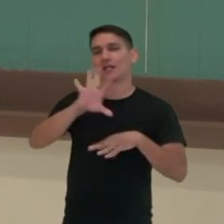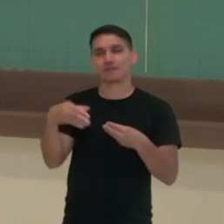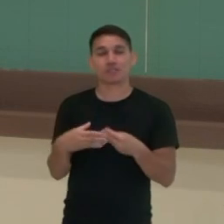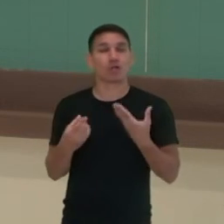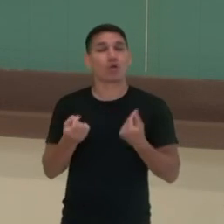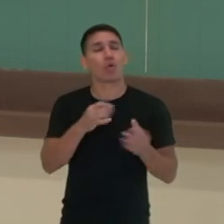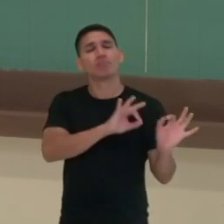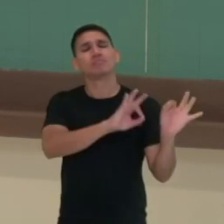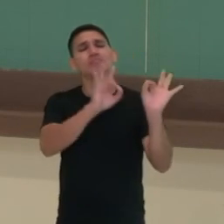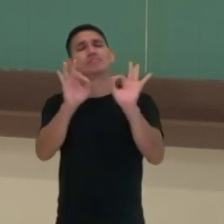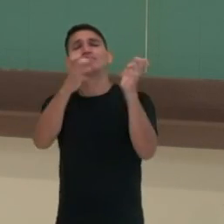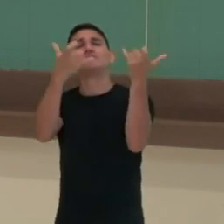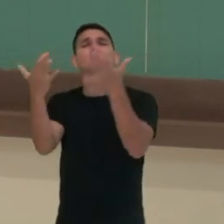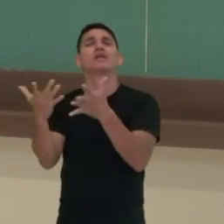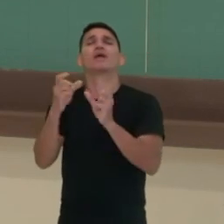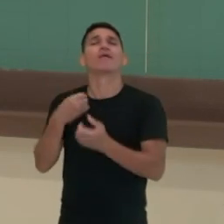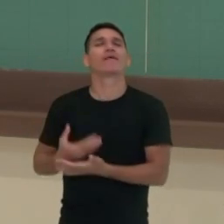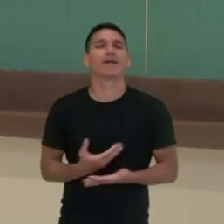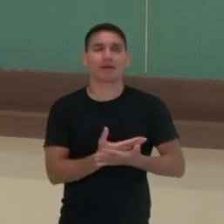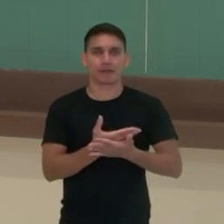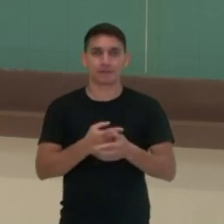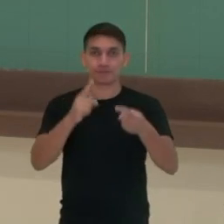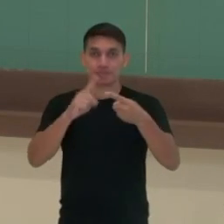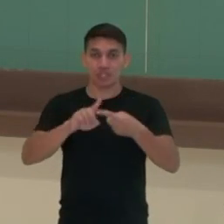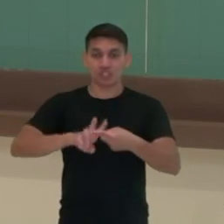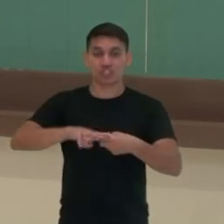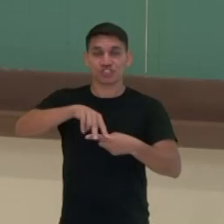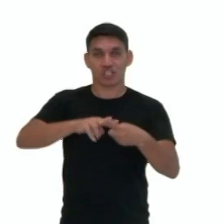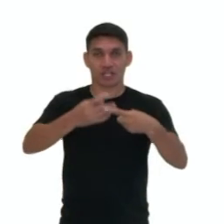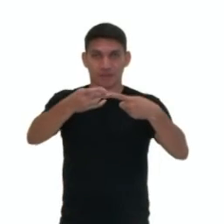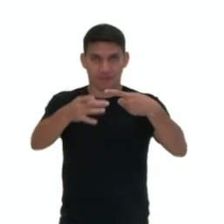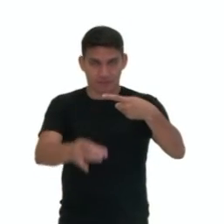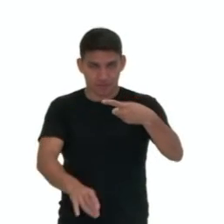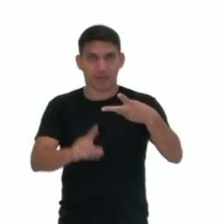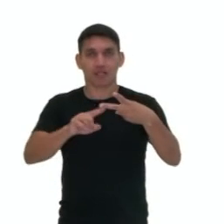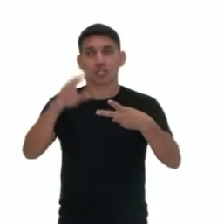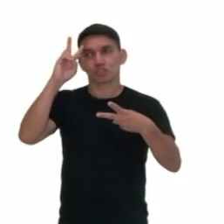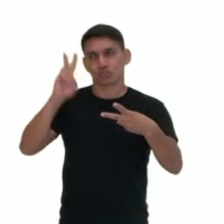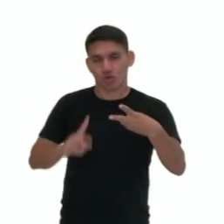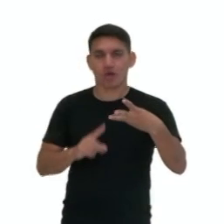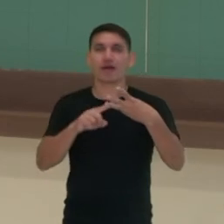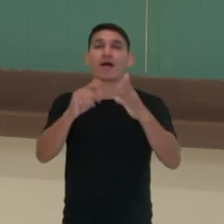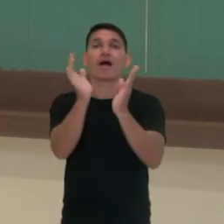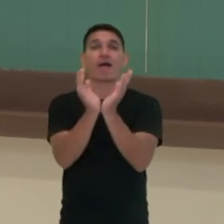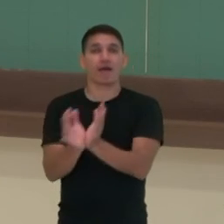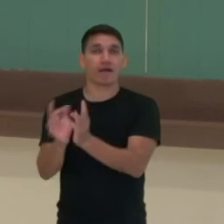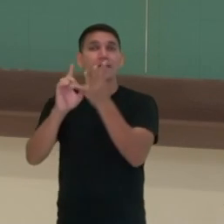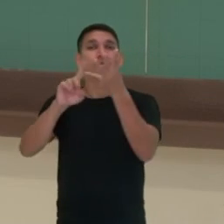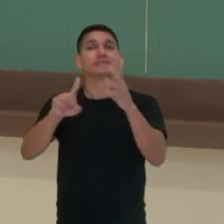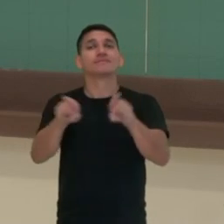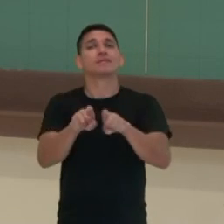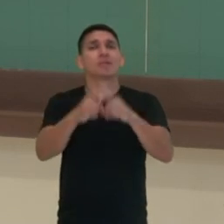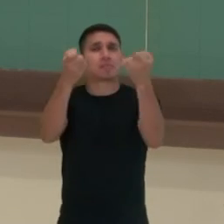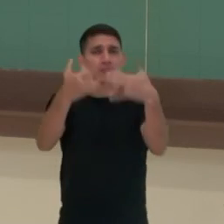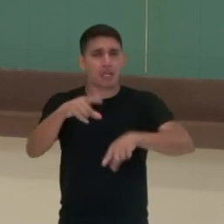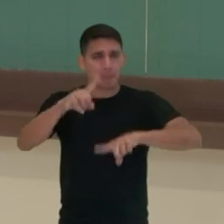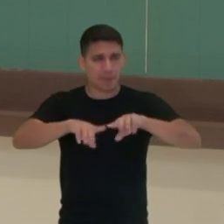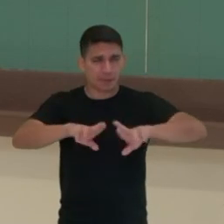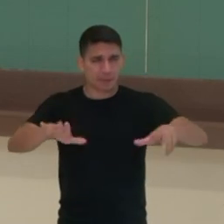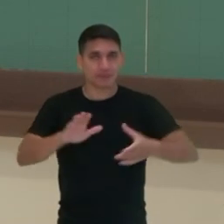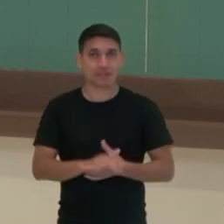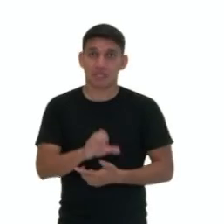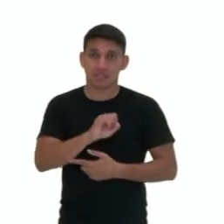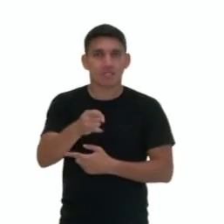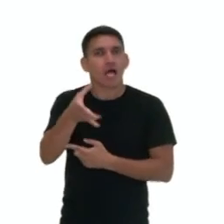vimos nessa nossa aula? Nós vimos a definição de ginástica, a sua história, a classificação, falamos também sobre os equipamentos. Se